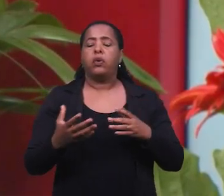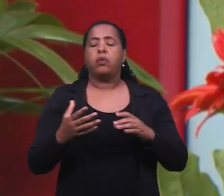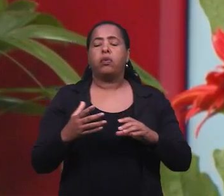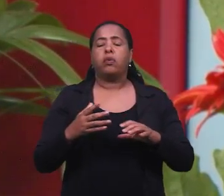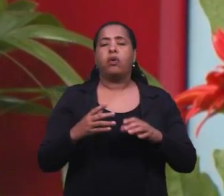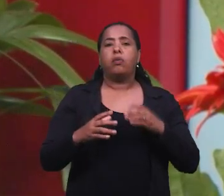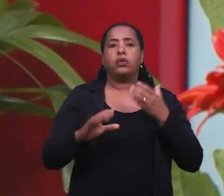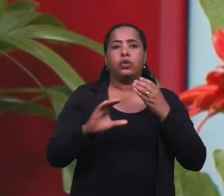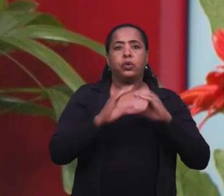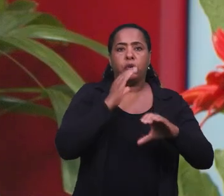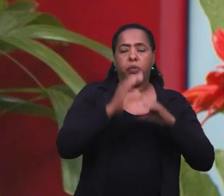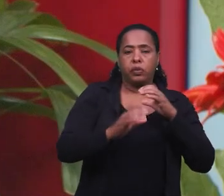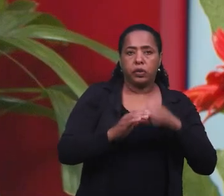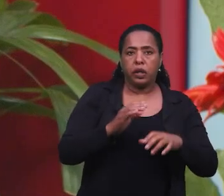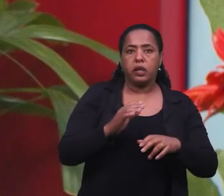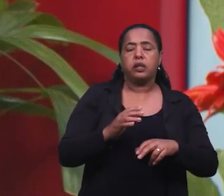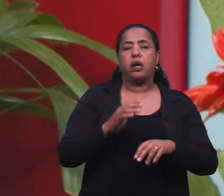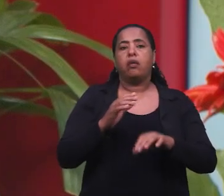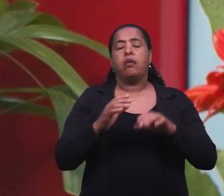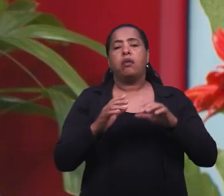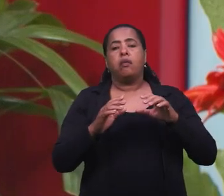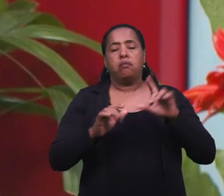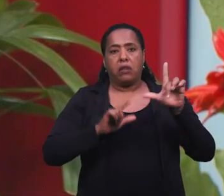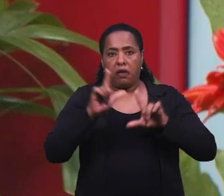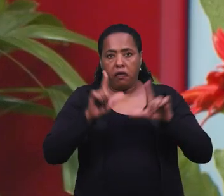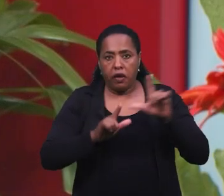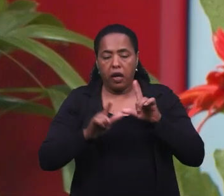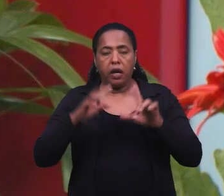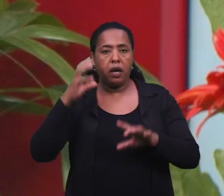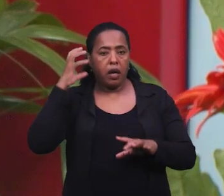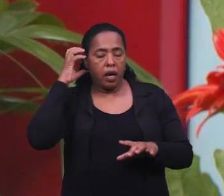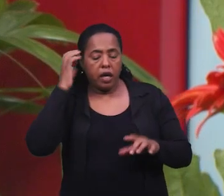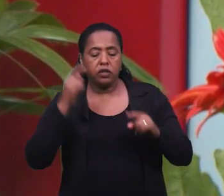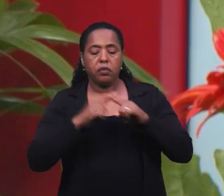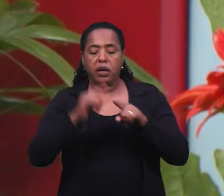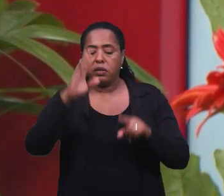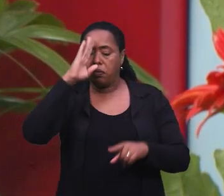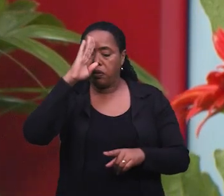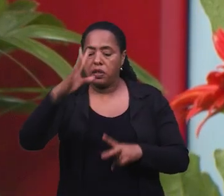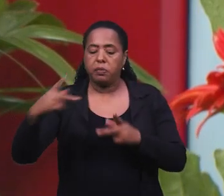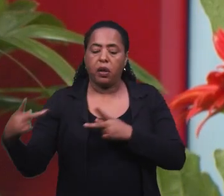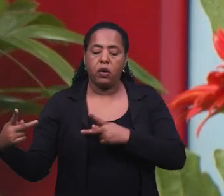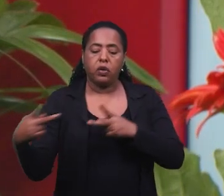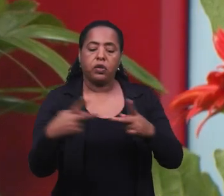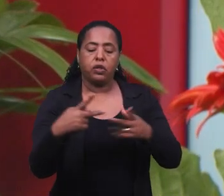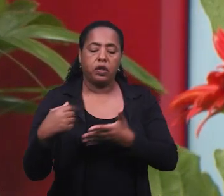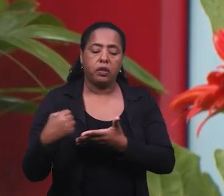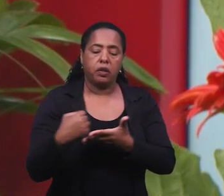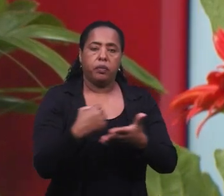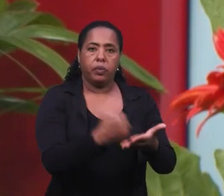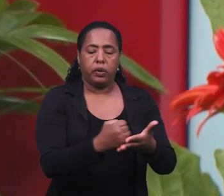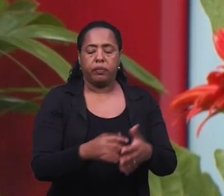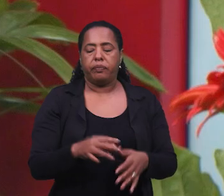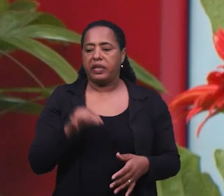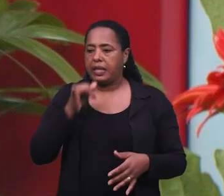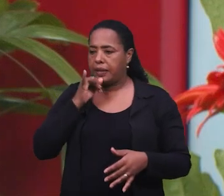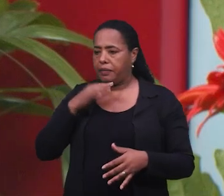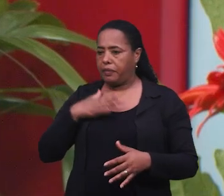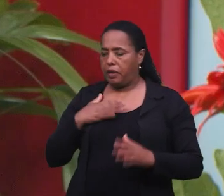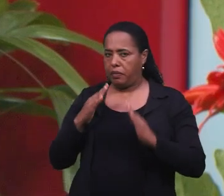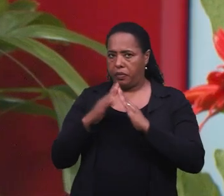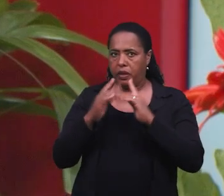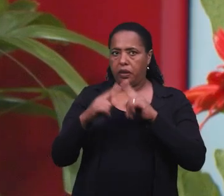poder cuidar também. Então isso tem sido uma experiência muito importante que nós temos vivido. É lembrar de